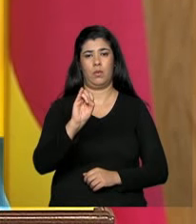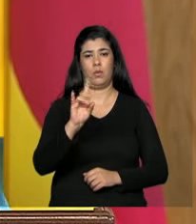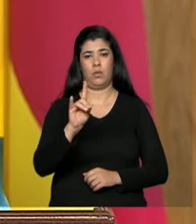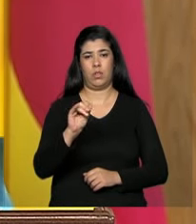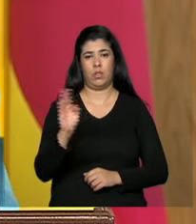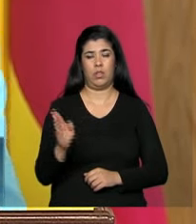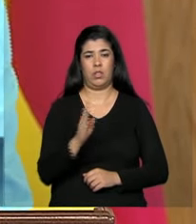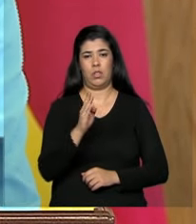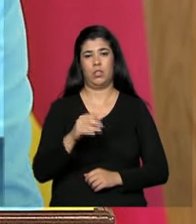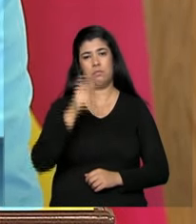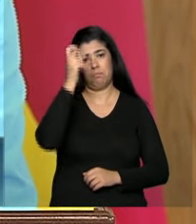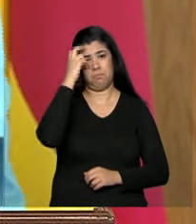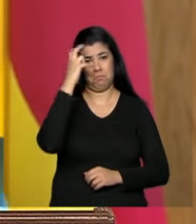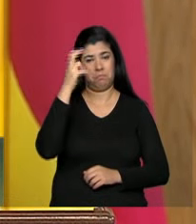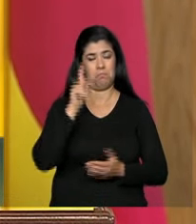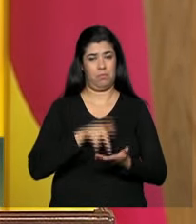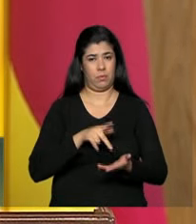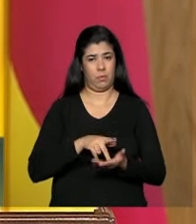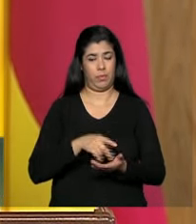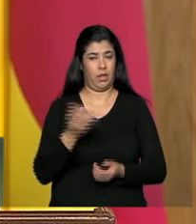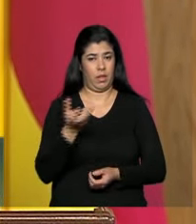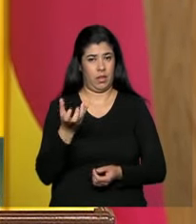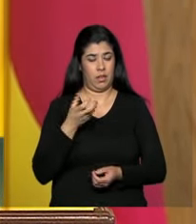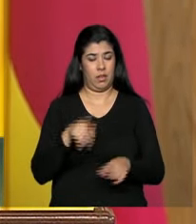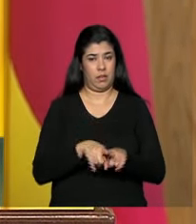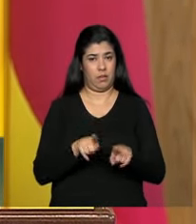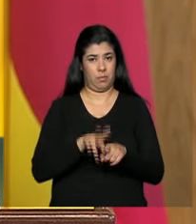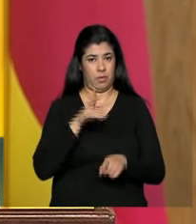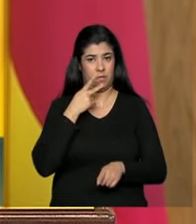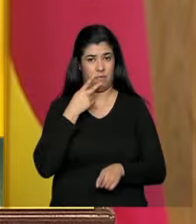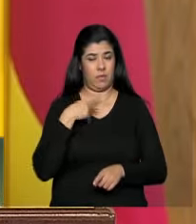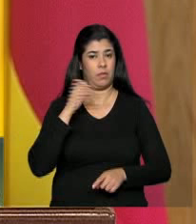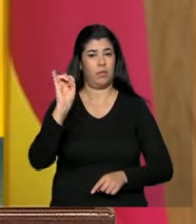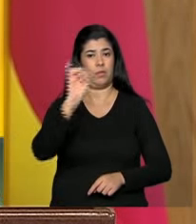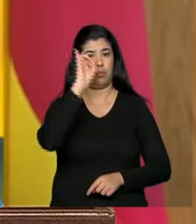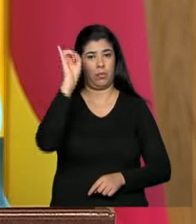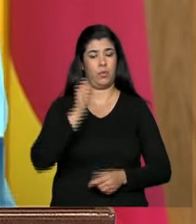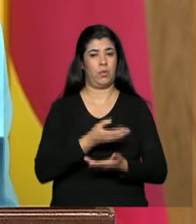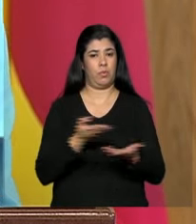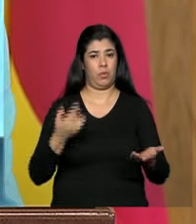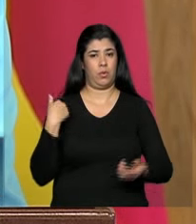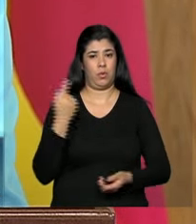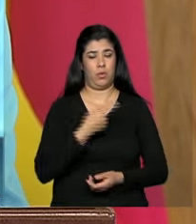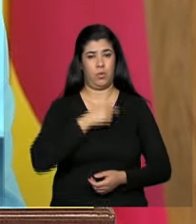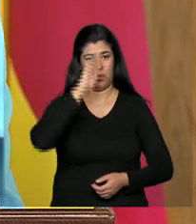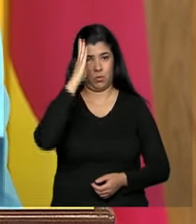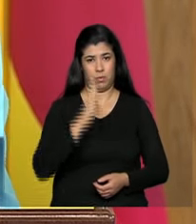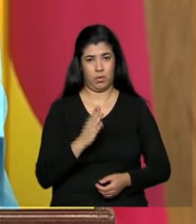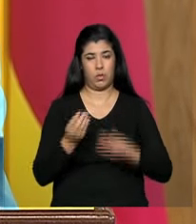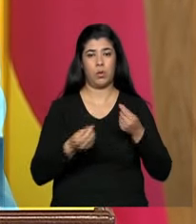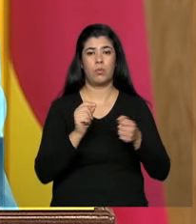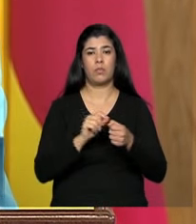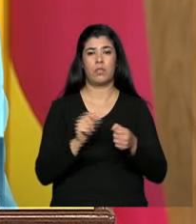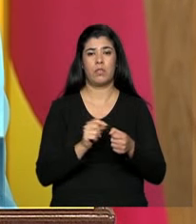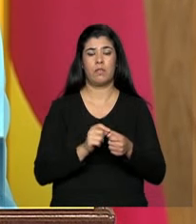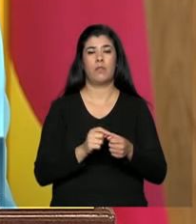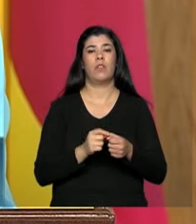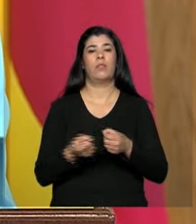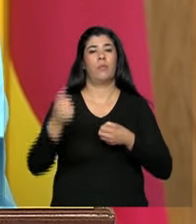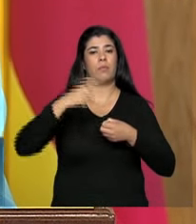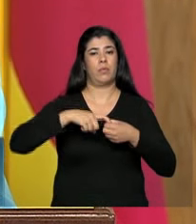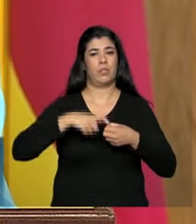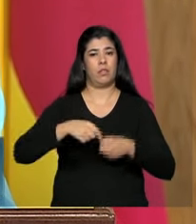inteligentes. Gostaria ainda de destacar a relevância para o Brasil da cooperação no